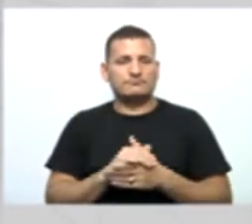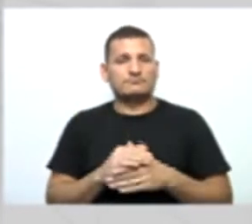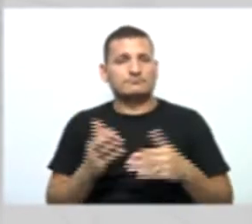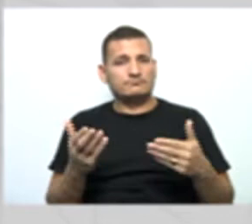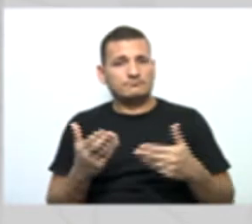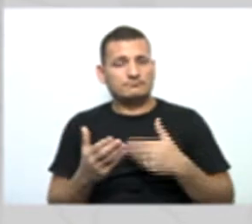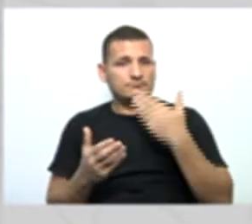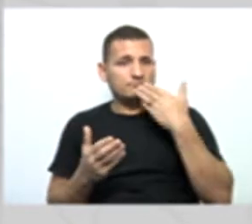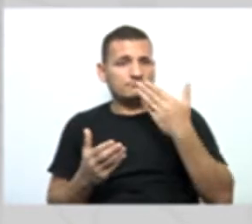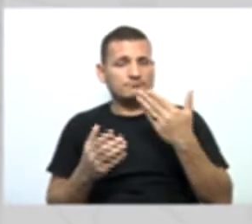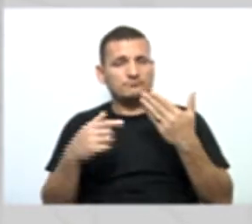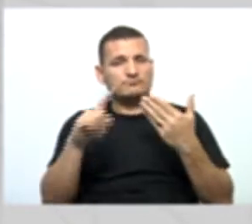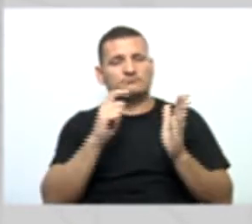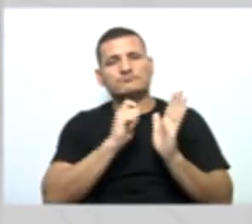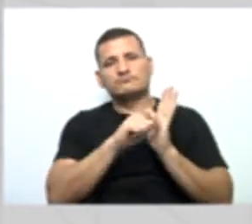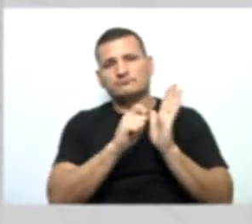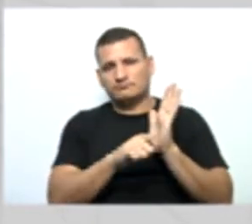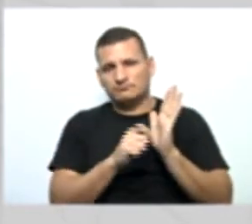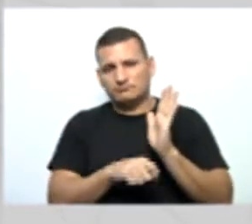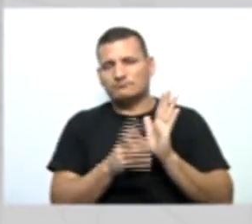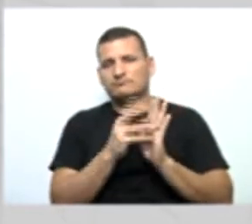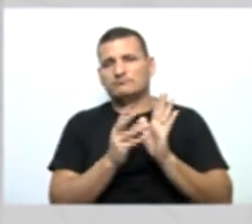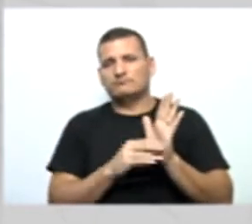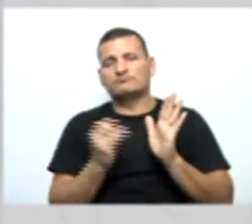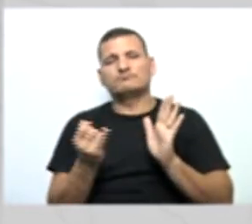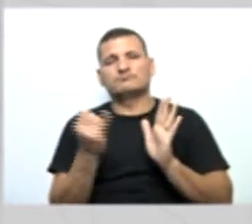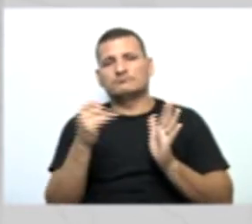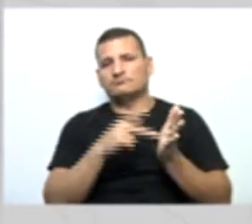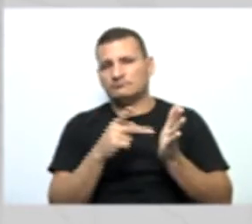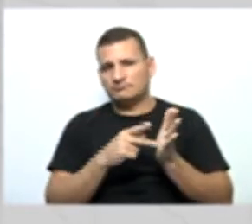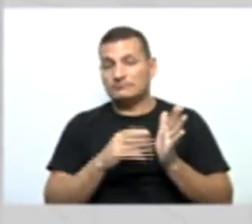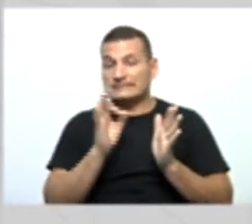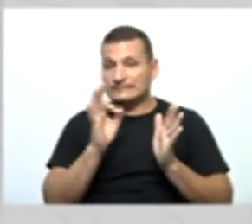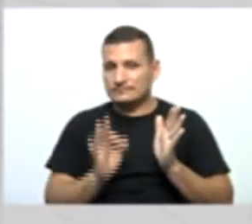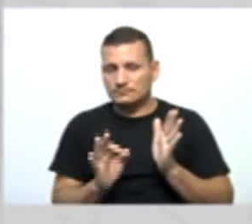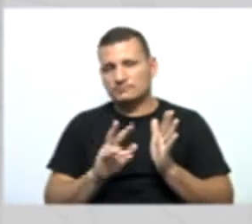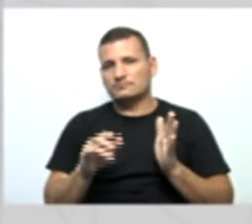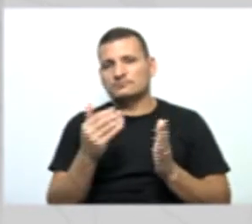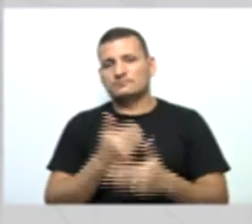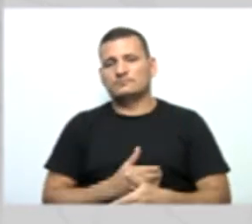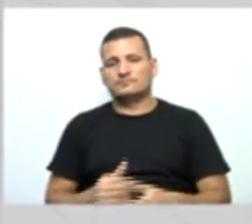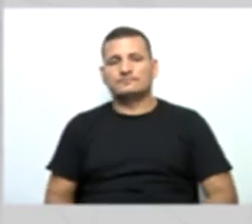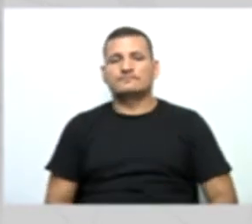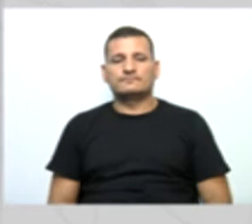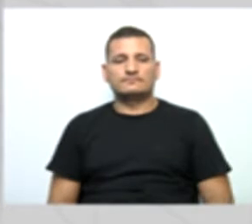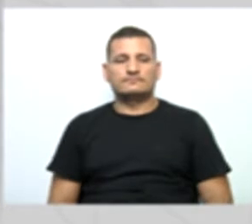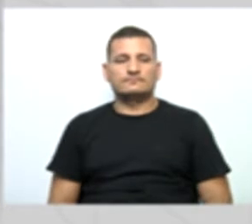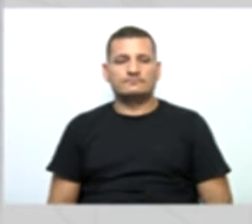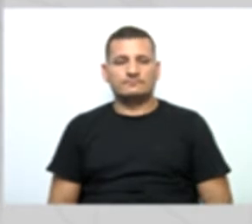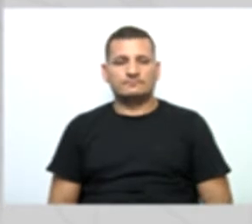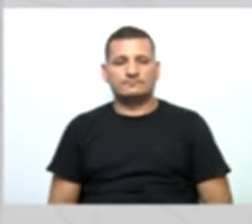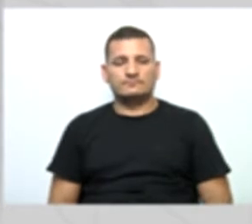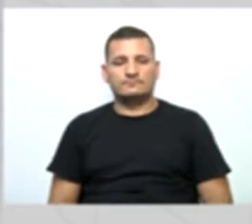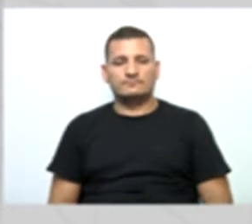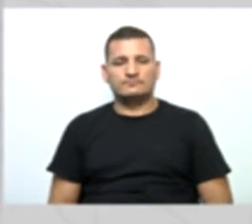você anotar porque esse conteúdo é importantíssimo e com certeza vai estar na prova. Ok? Olha a nossa tabelinha